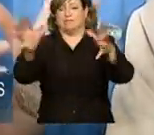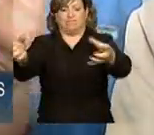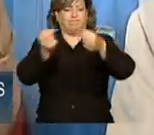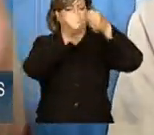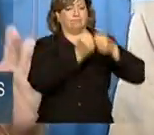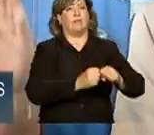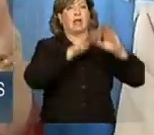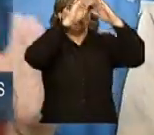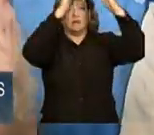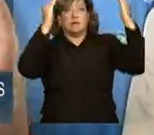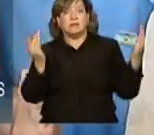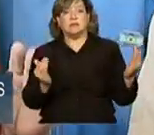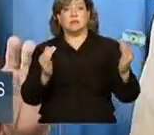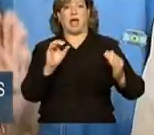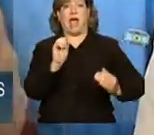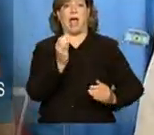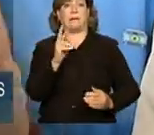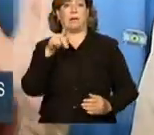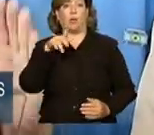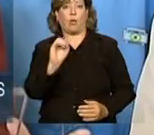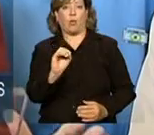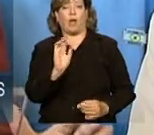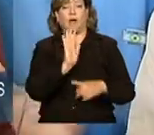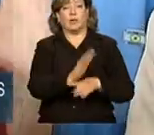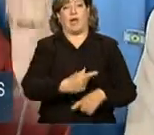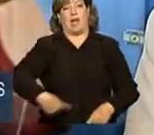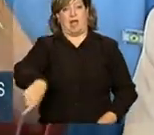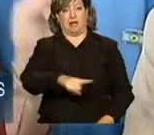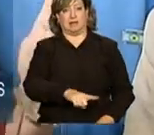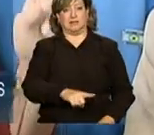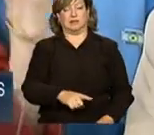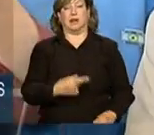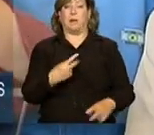elas. É isso que você tem de fazer diante do desastre.